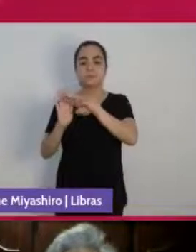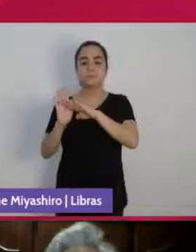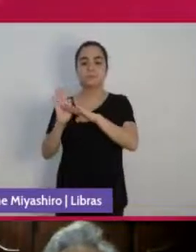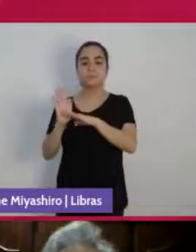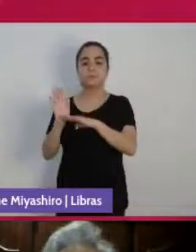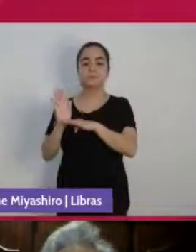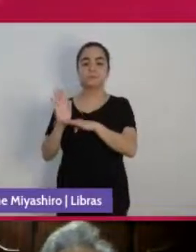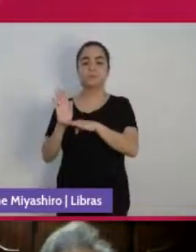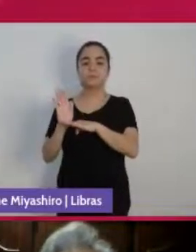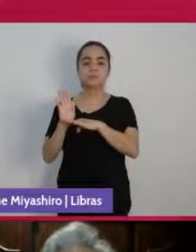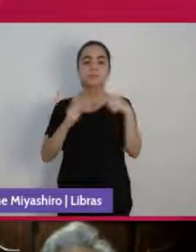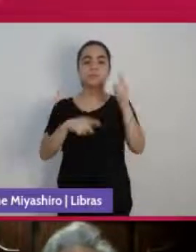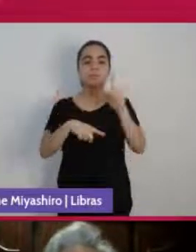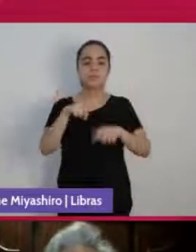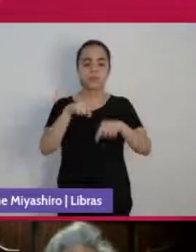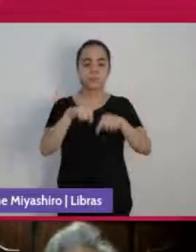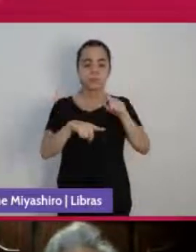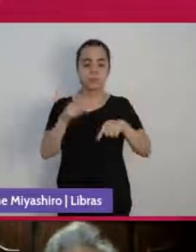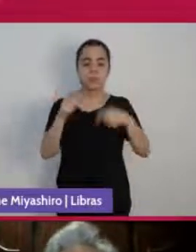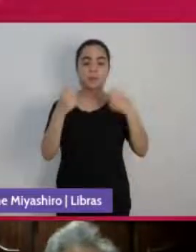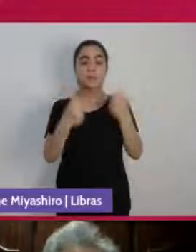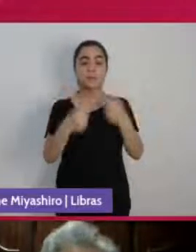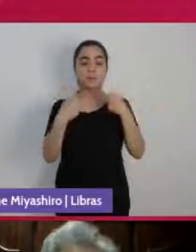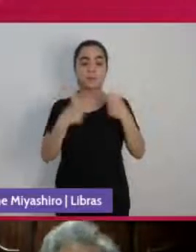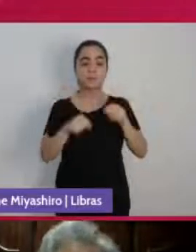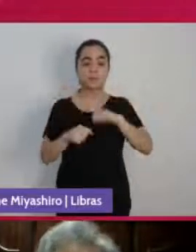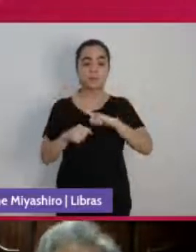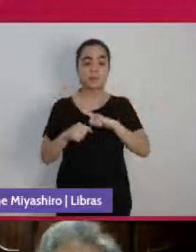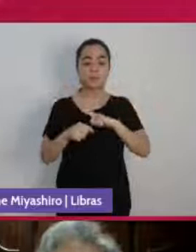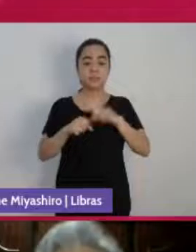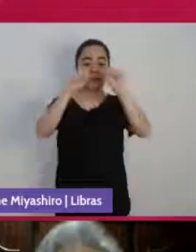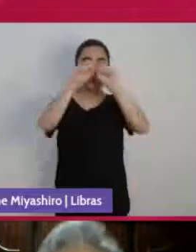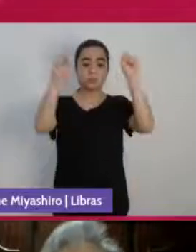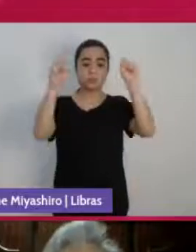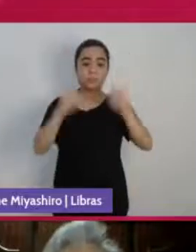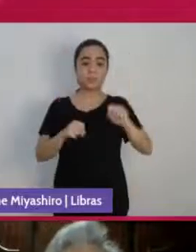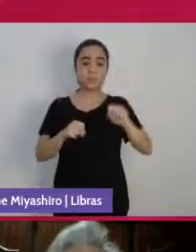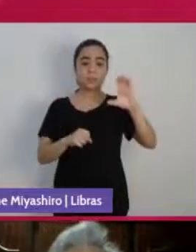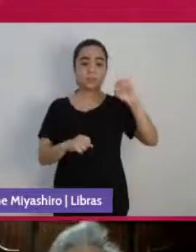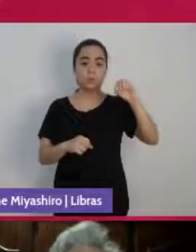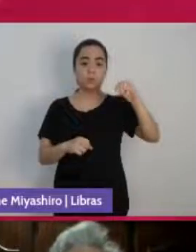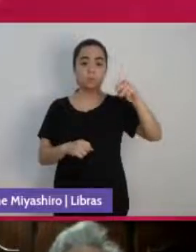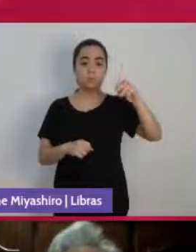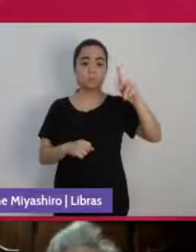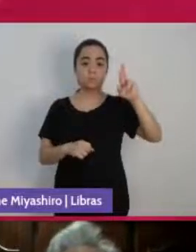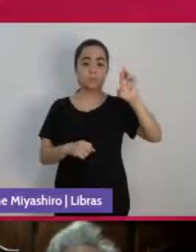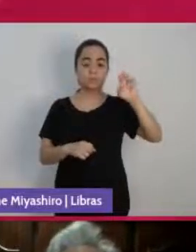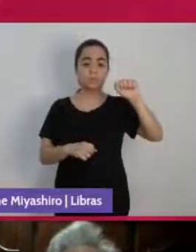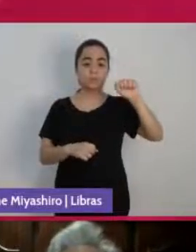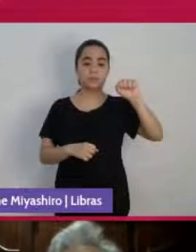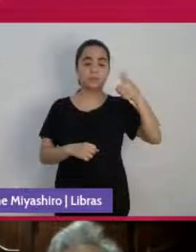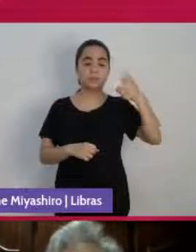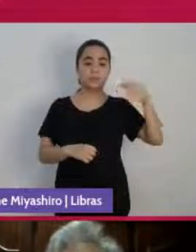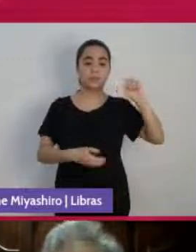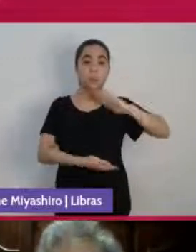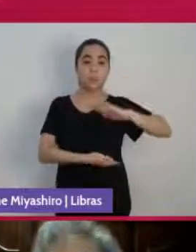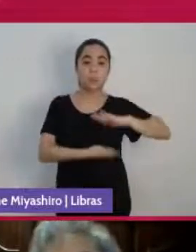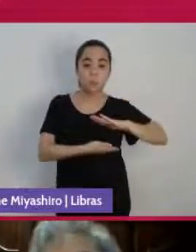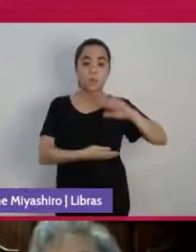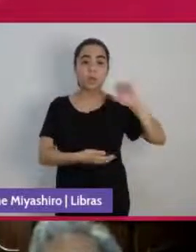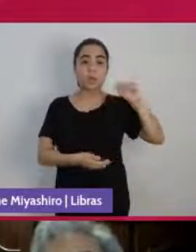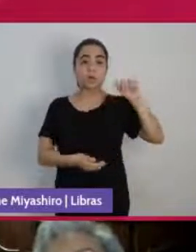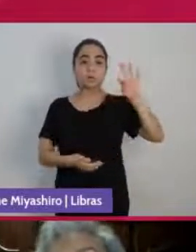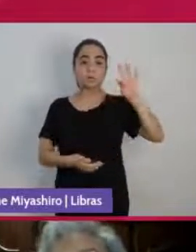O equipamento precisa ter um sistema de compressão automático, ele precisa ter uma bandeja